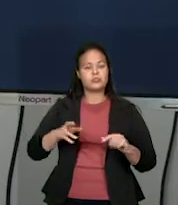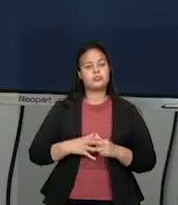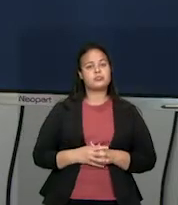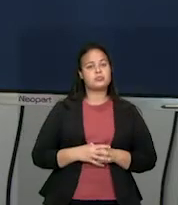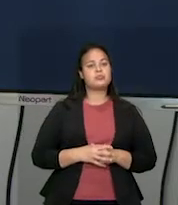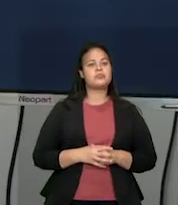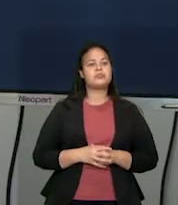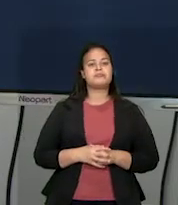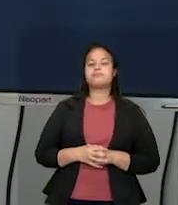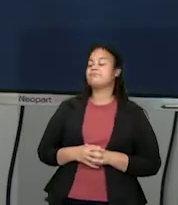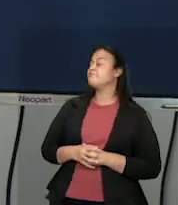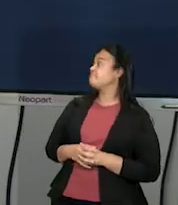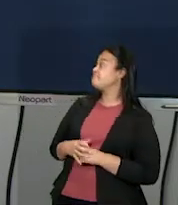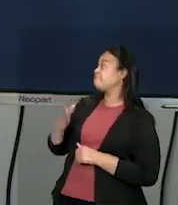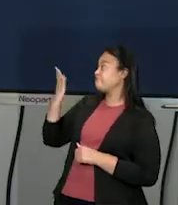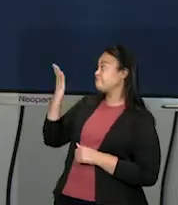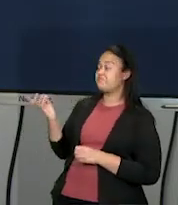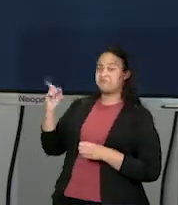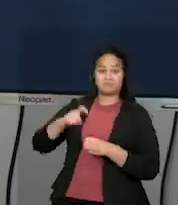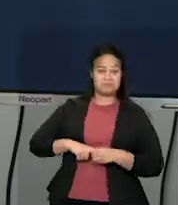lá nos resistores em série.